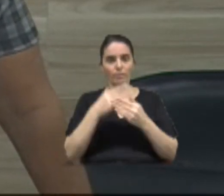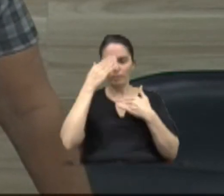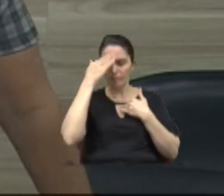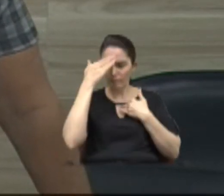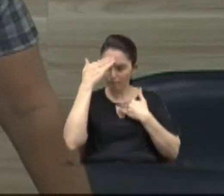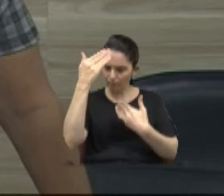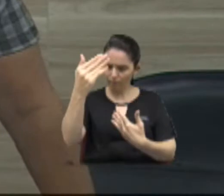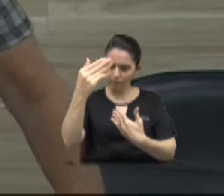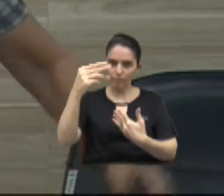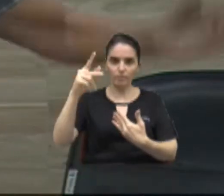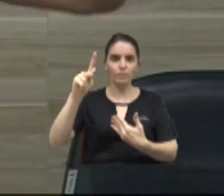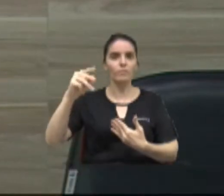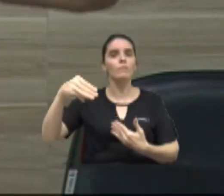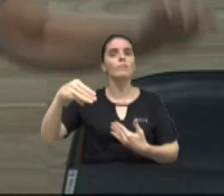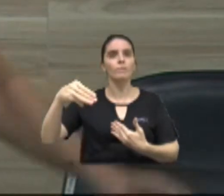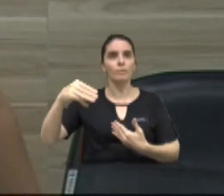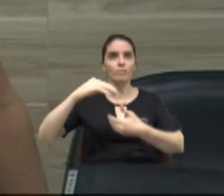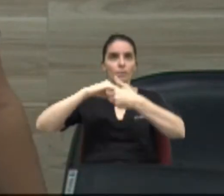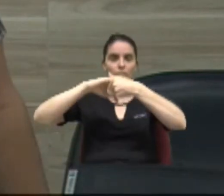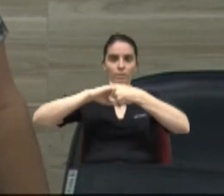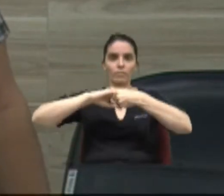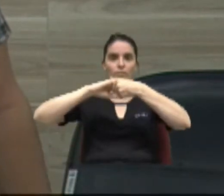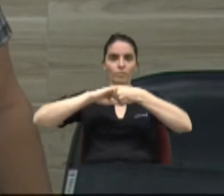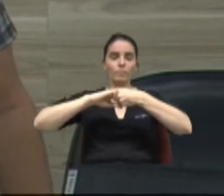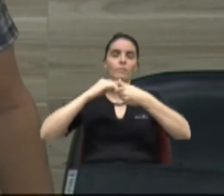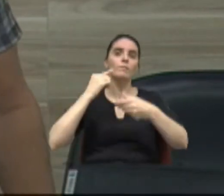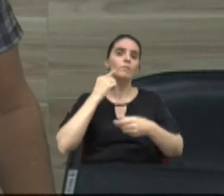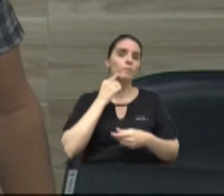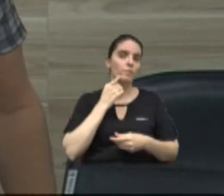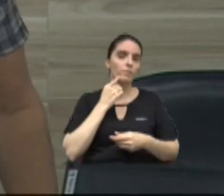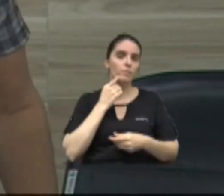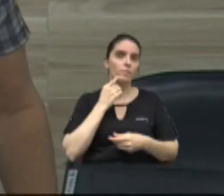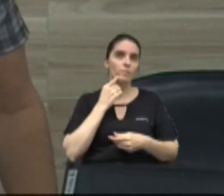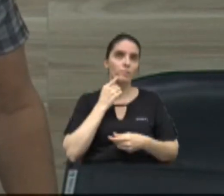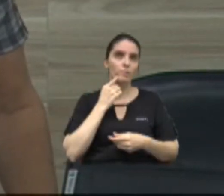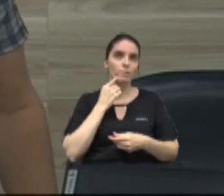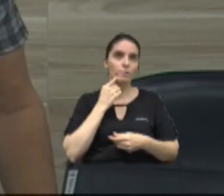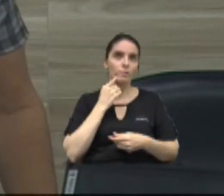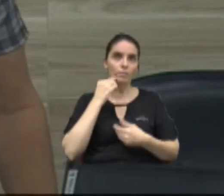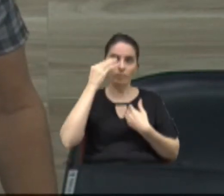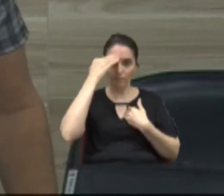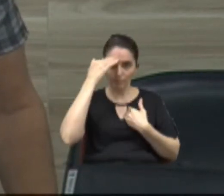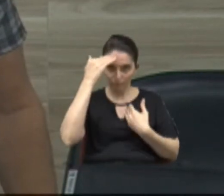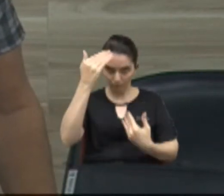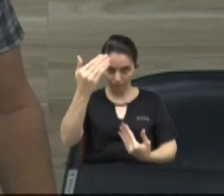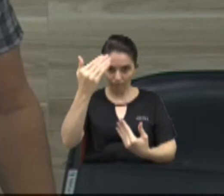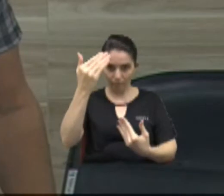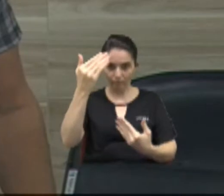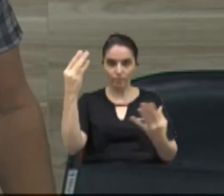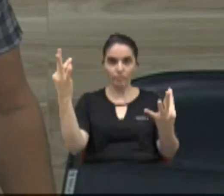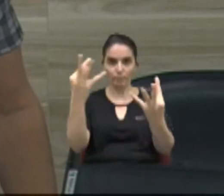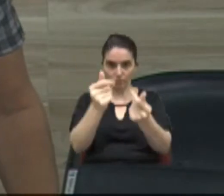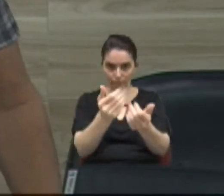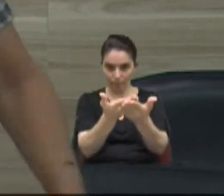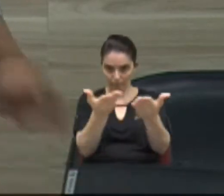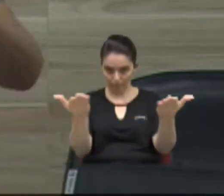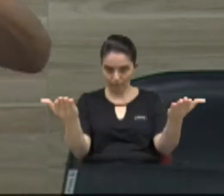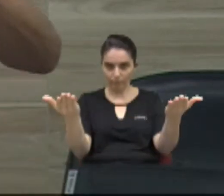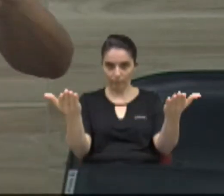à Polícia Militar. Parabéns, vereador Cleiton. Meu muito obrigada a todos